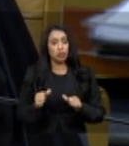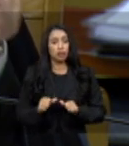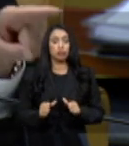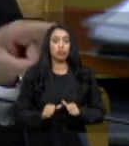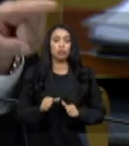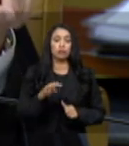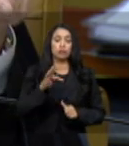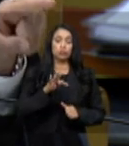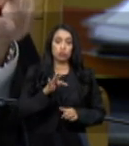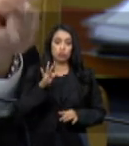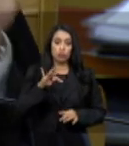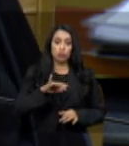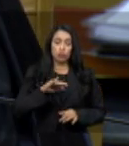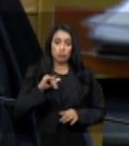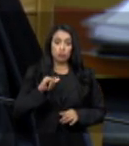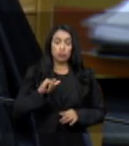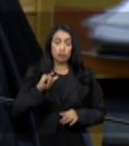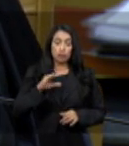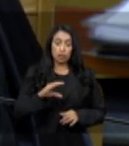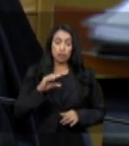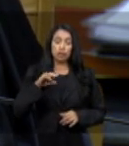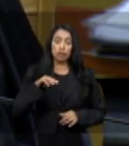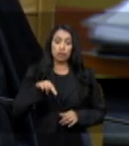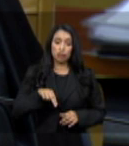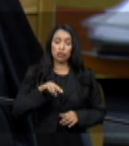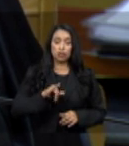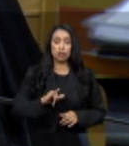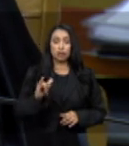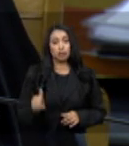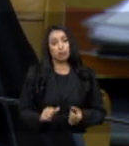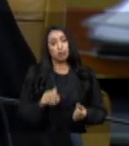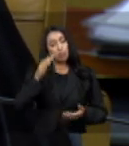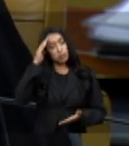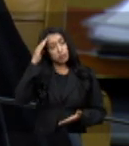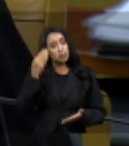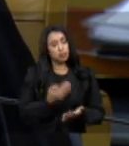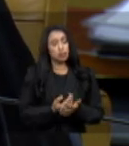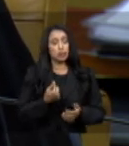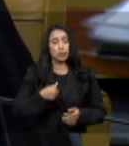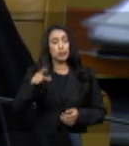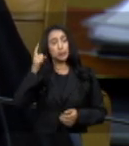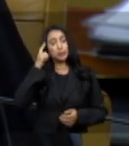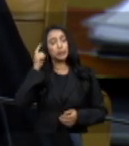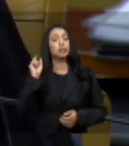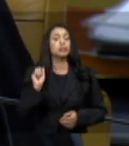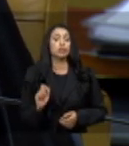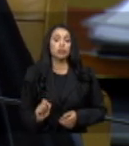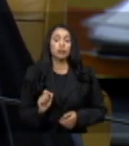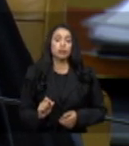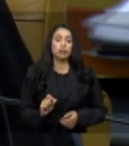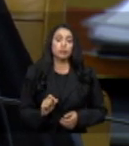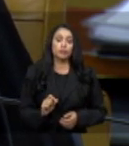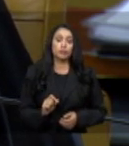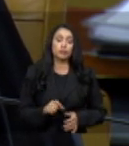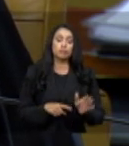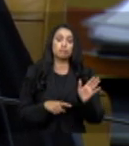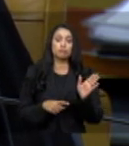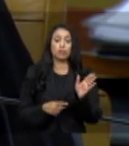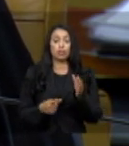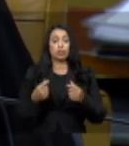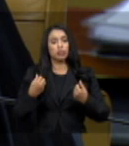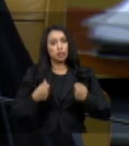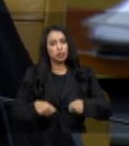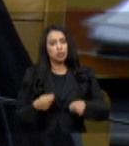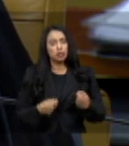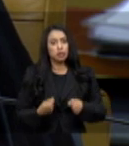tribunal para que o cnj assim cumprir então a mim me parece que eu essas questões precisam ser